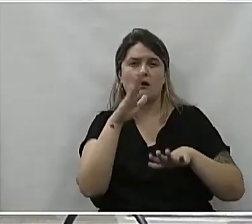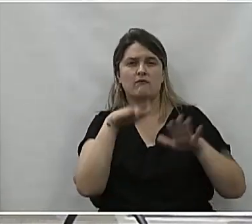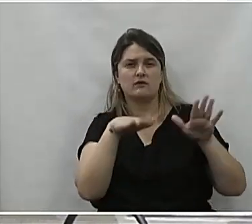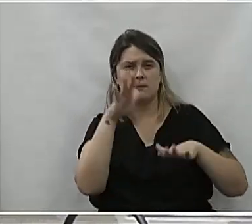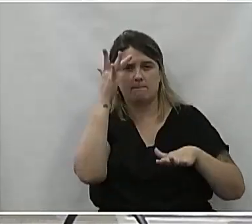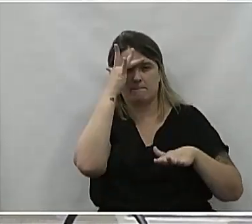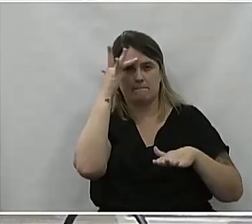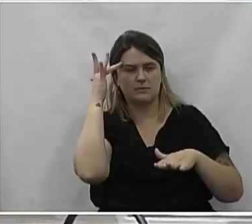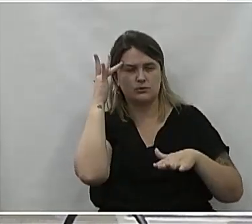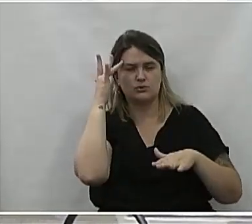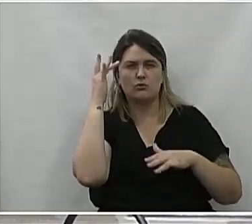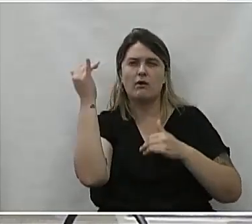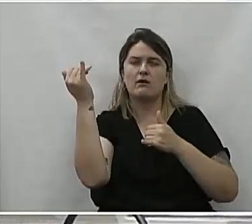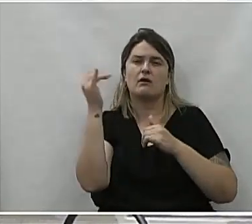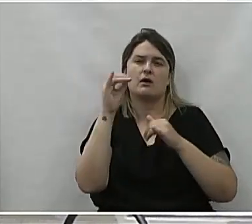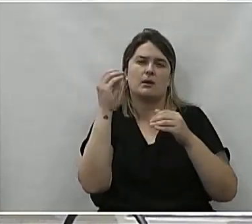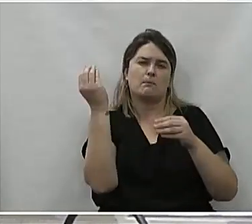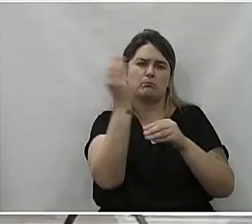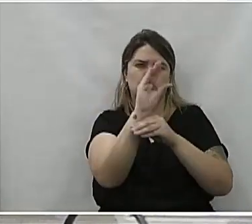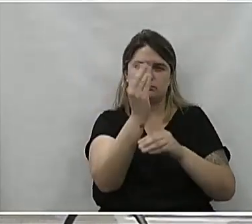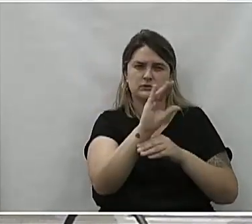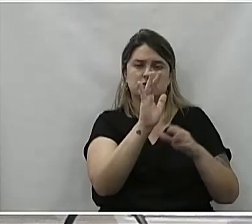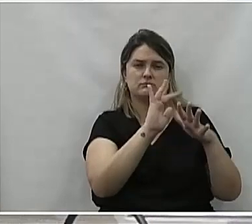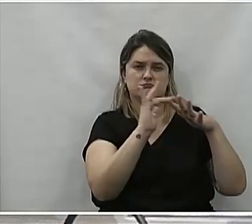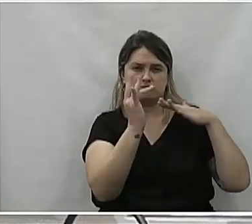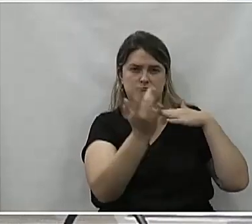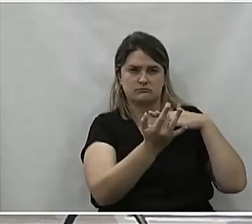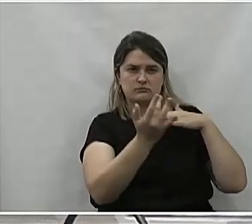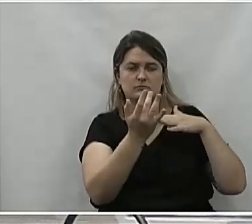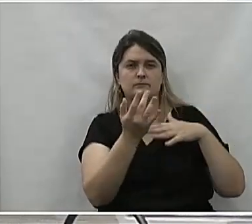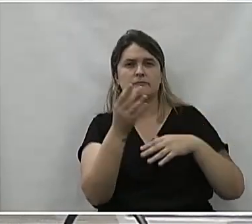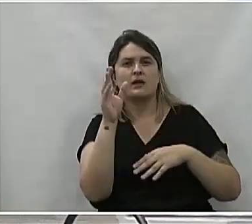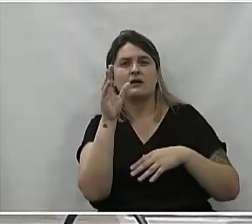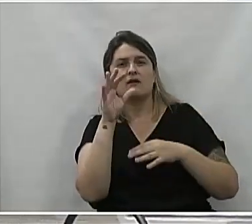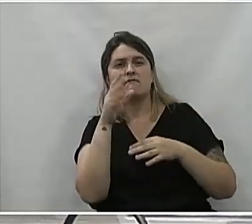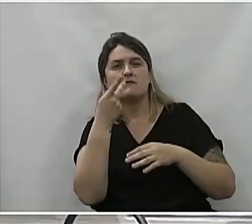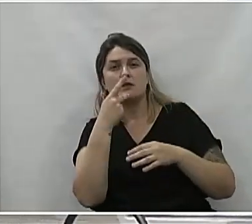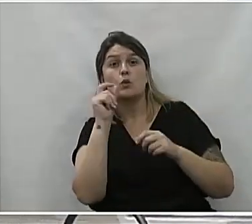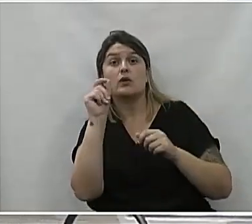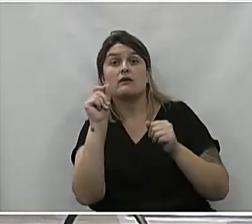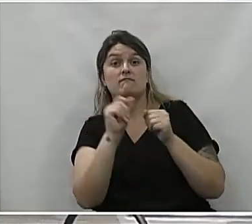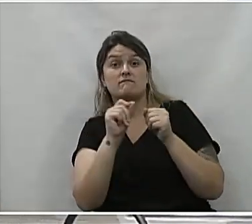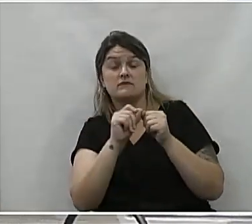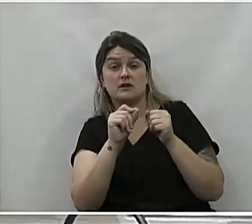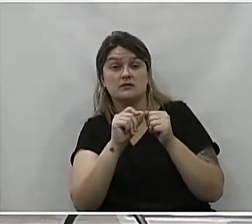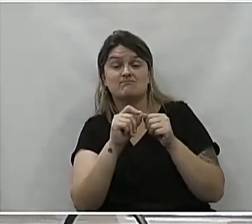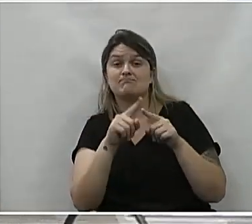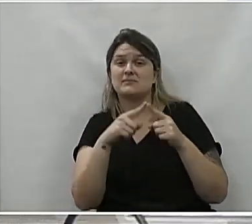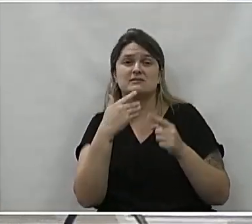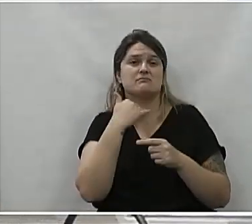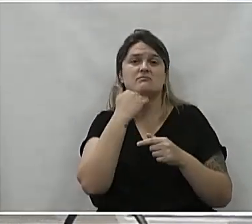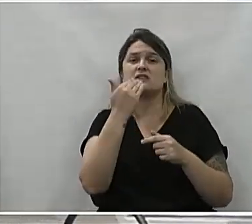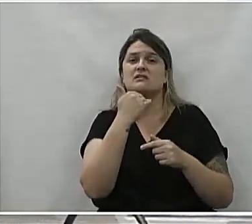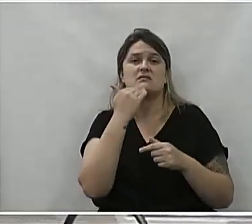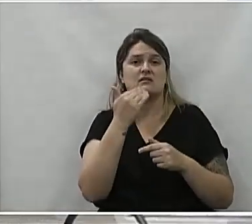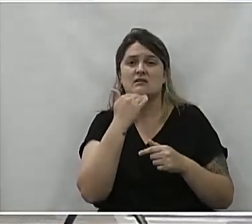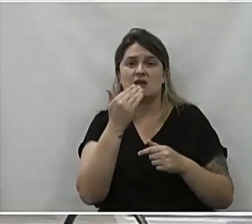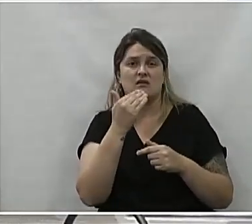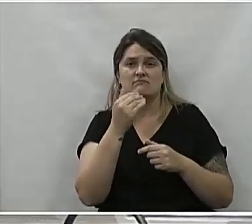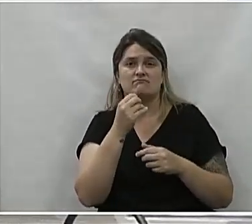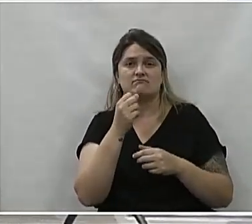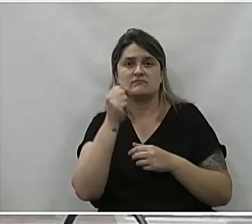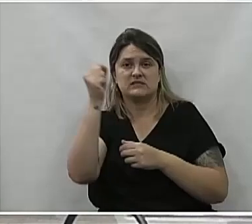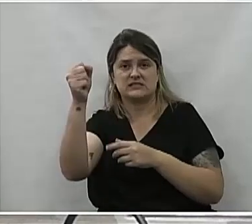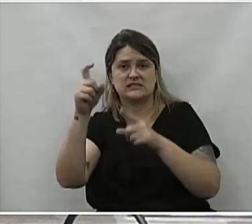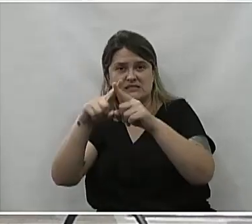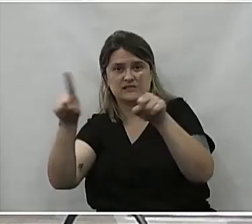pessoas Comentando Em redes sociais Falando Falando Falando Sobre o que Pode ser Feito Mas Ninguém Se colocar Dentro de uma